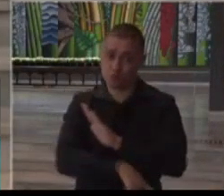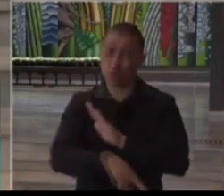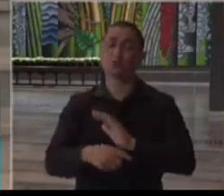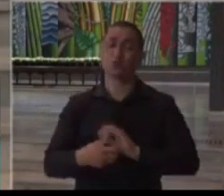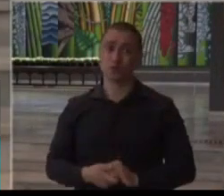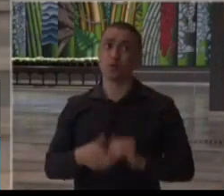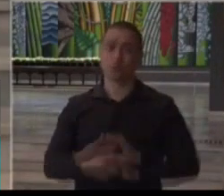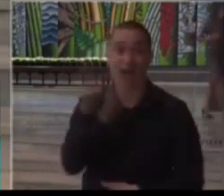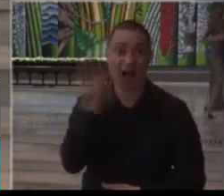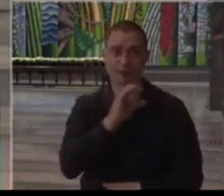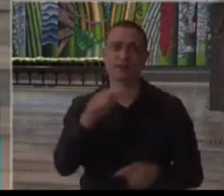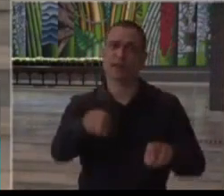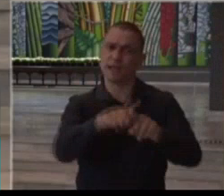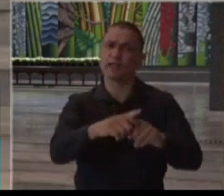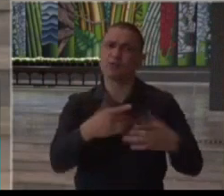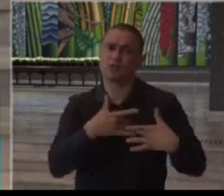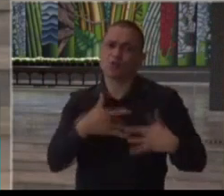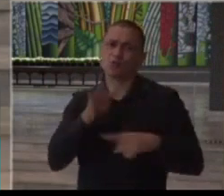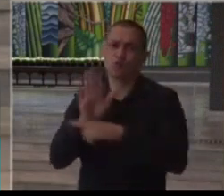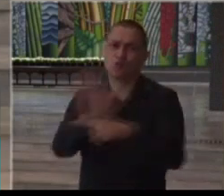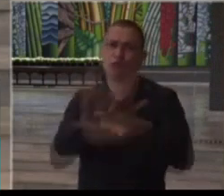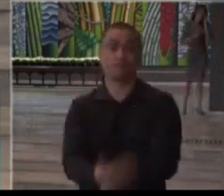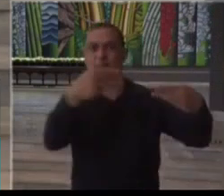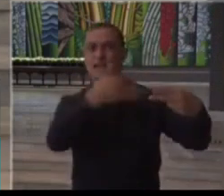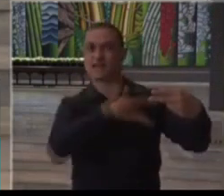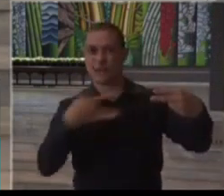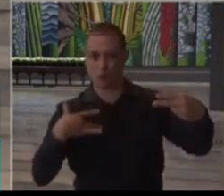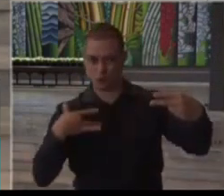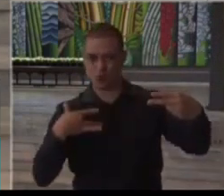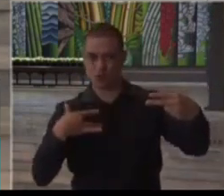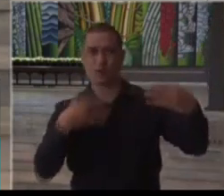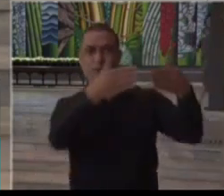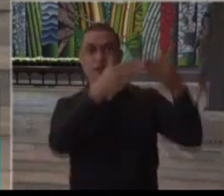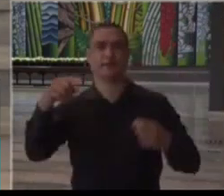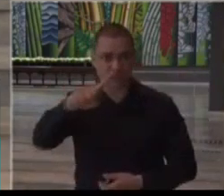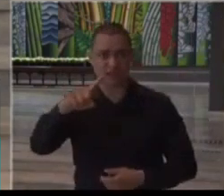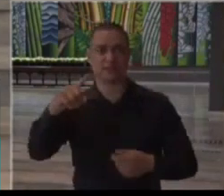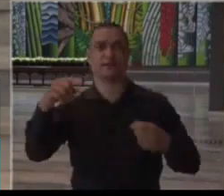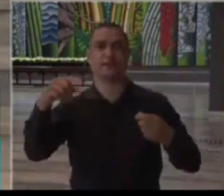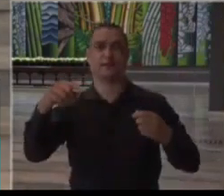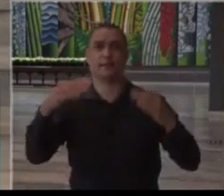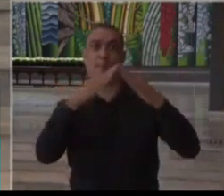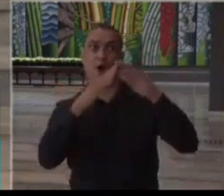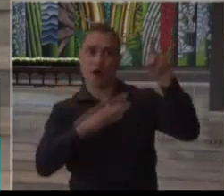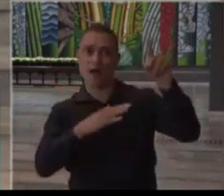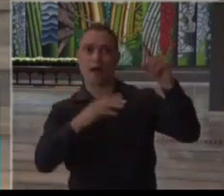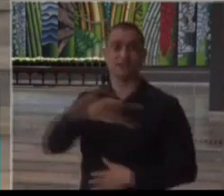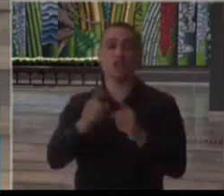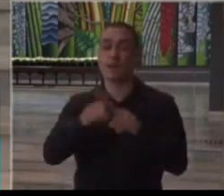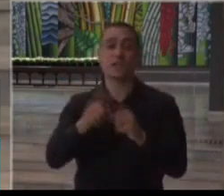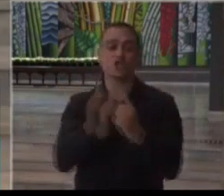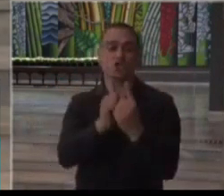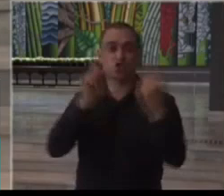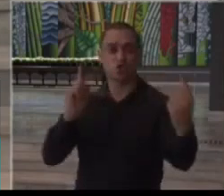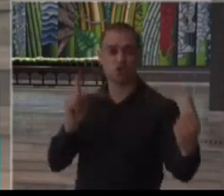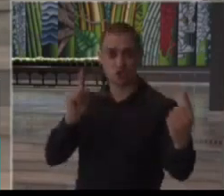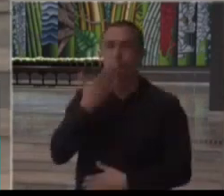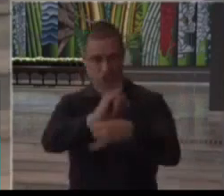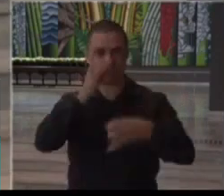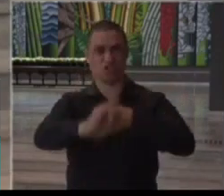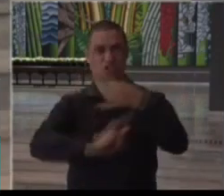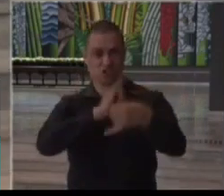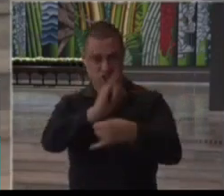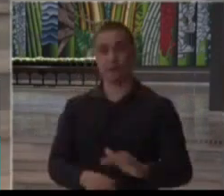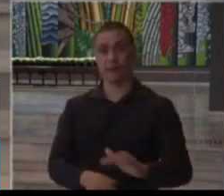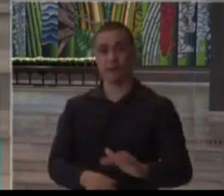Solidariedade a eles. O sofrimento com os irmãos que estão vacina, seja a Anvisa